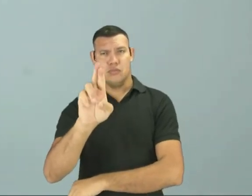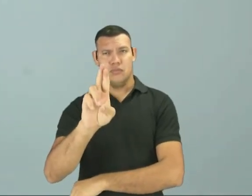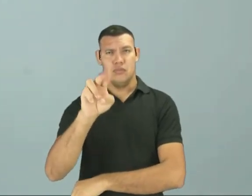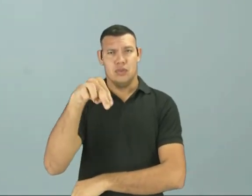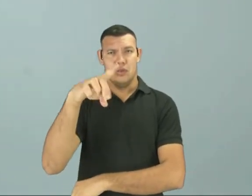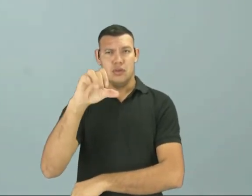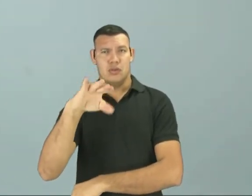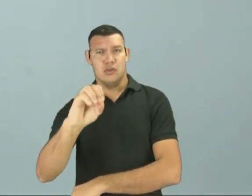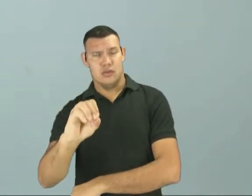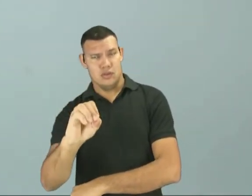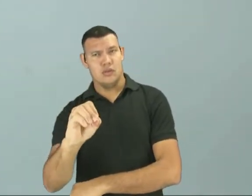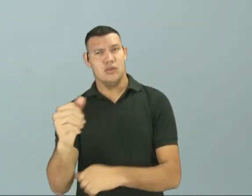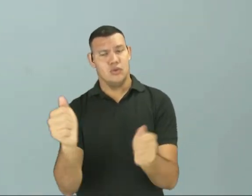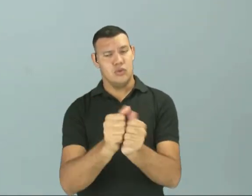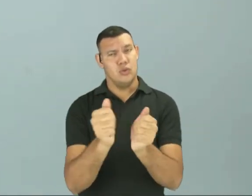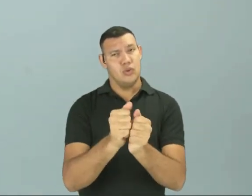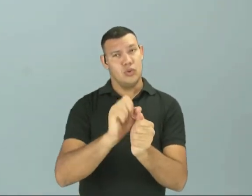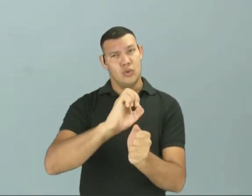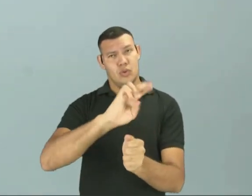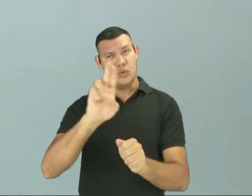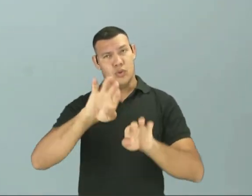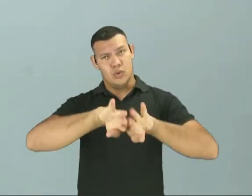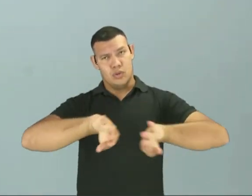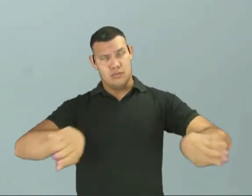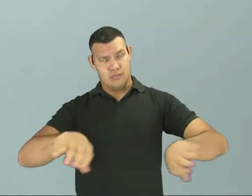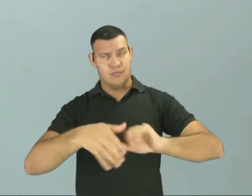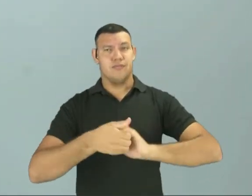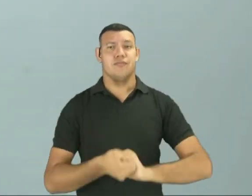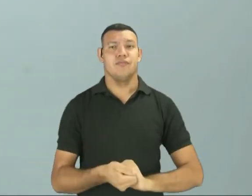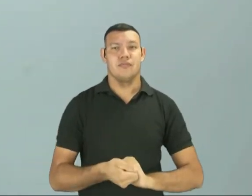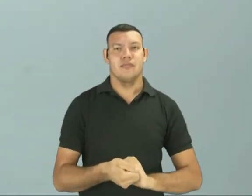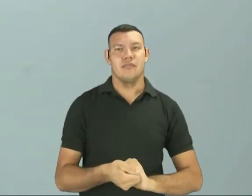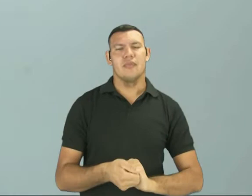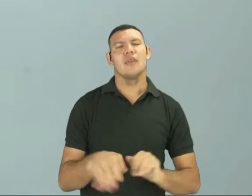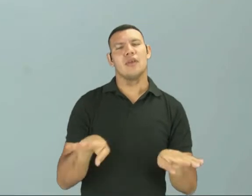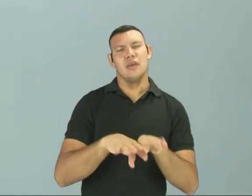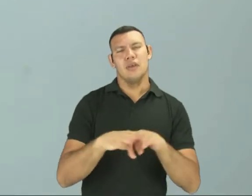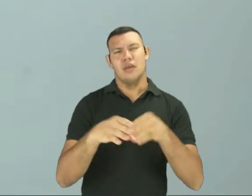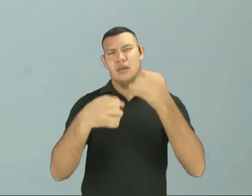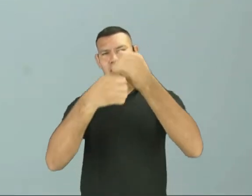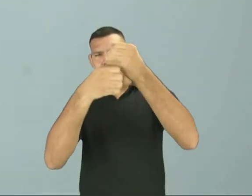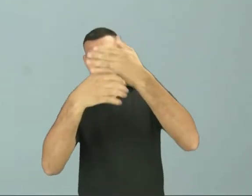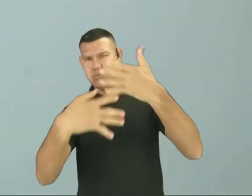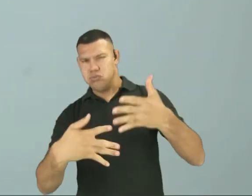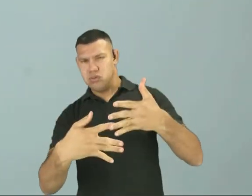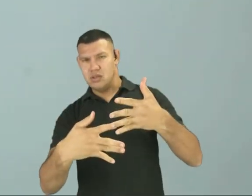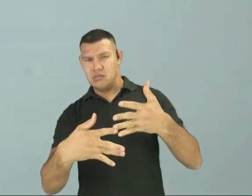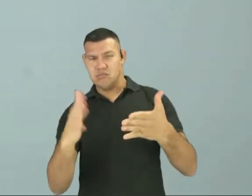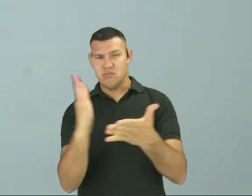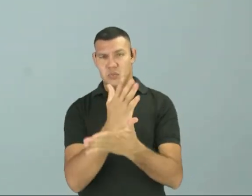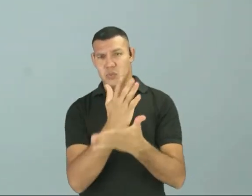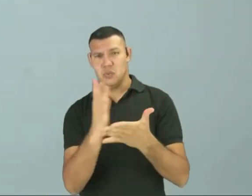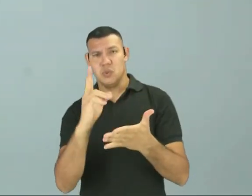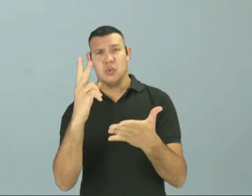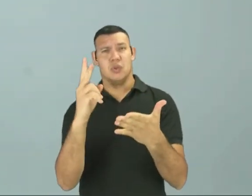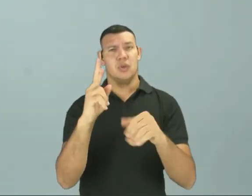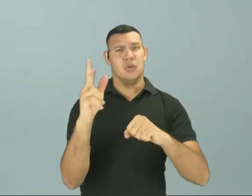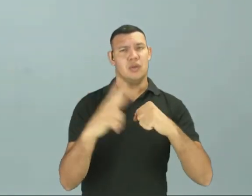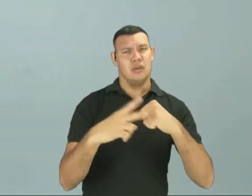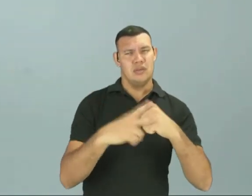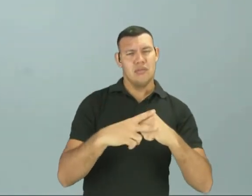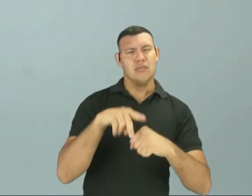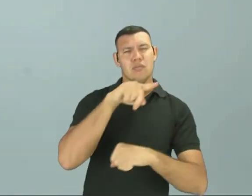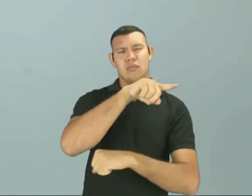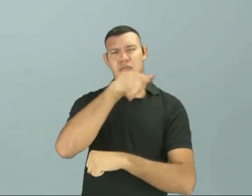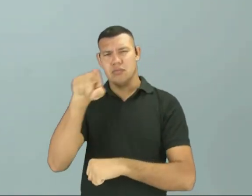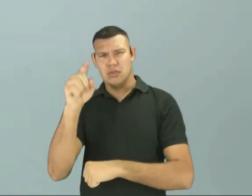ou os dois juntos dentro de uma frase. Tá? Vou datando uma lista aqui de alguns verbos que para você entender